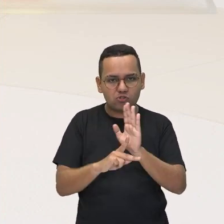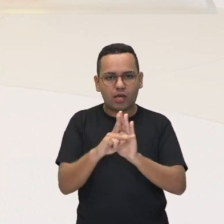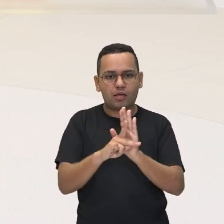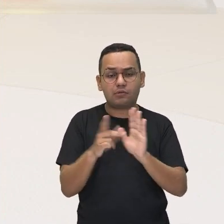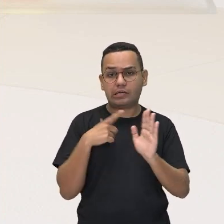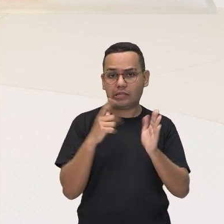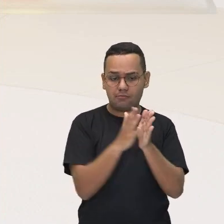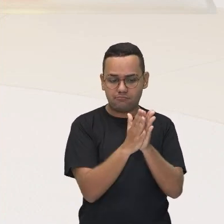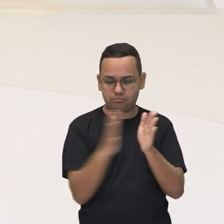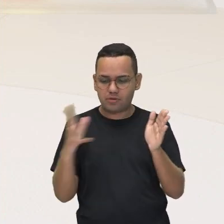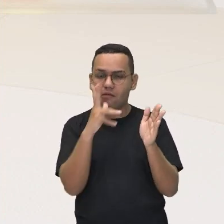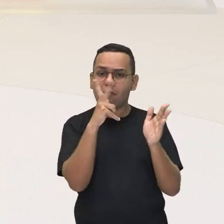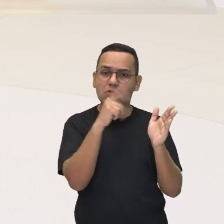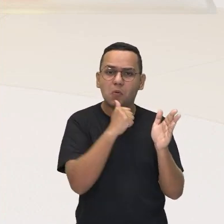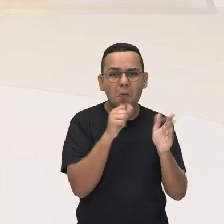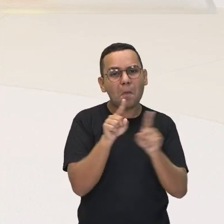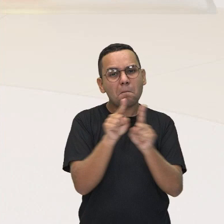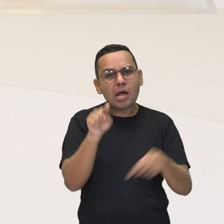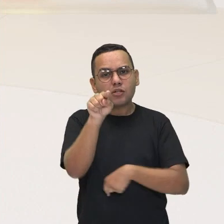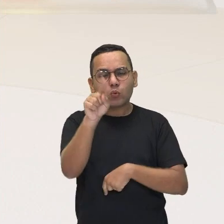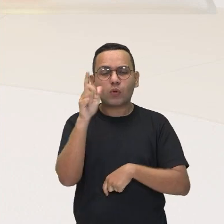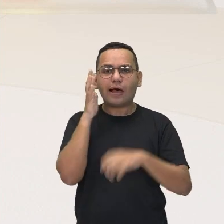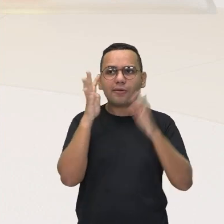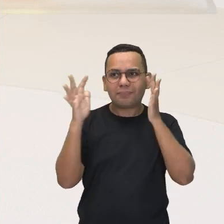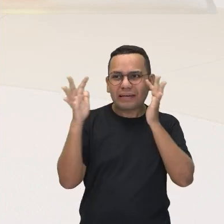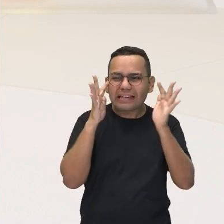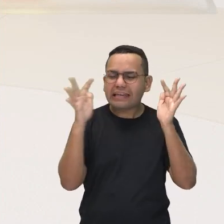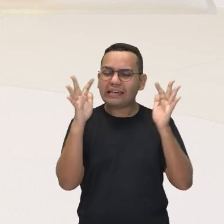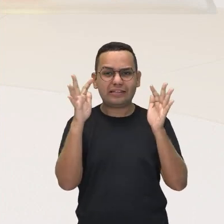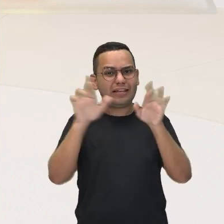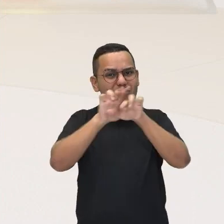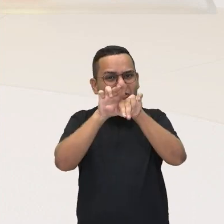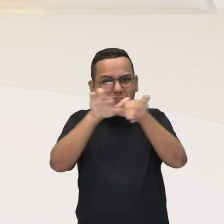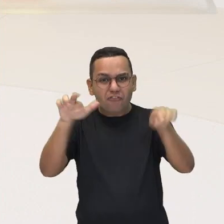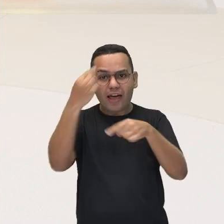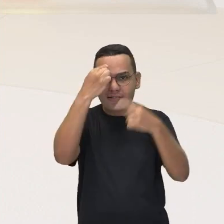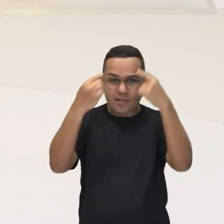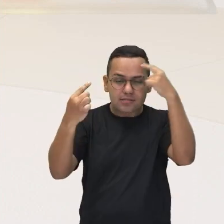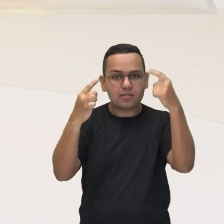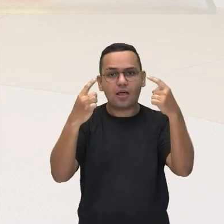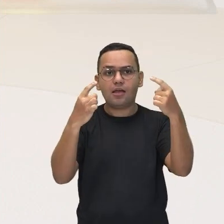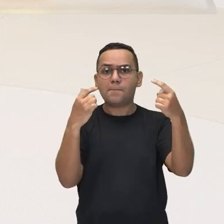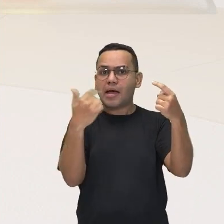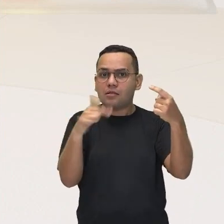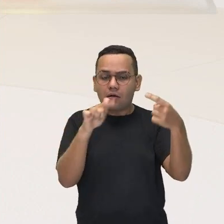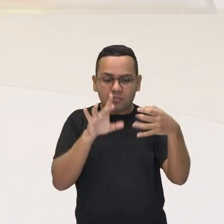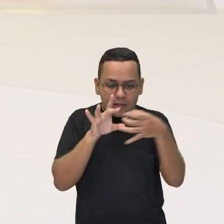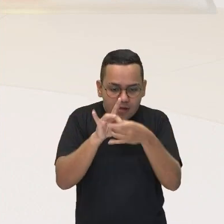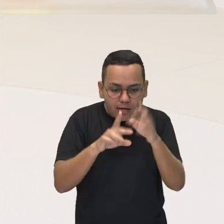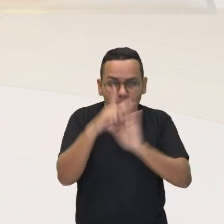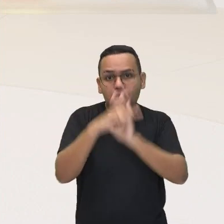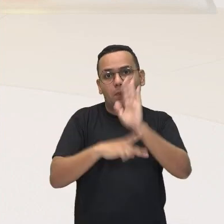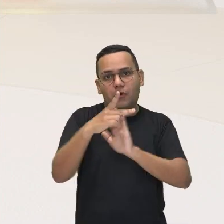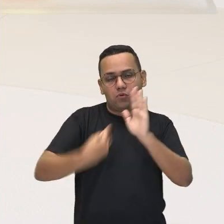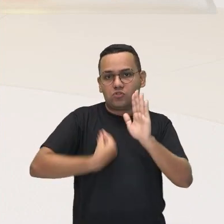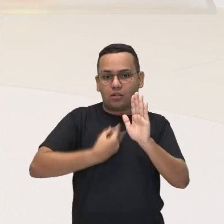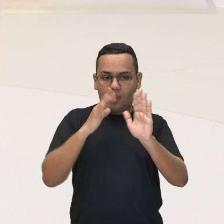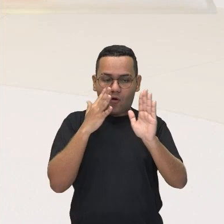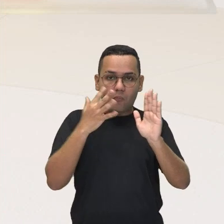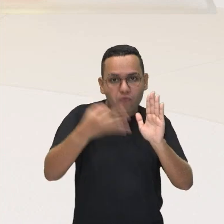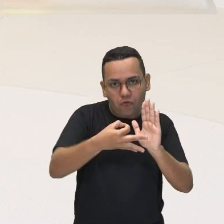mente estiver dispersa e desvinculada do presente. O foco nas ações do presente é uma